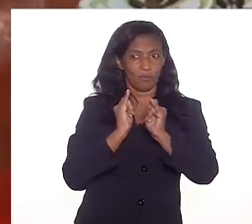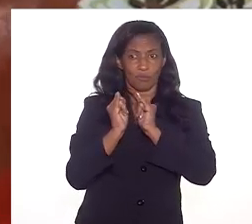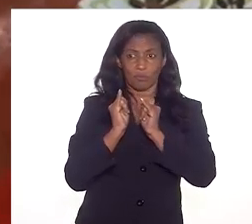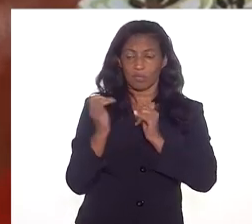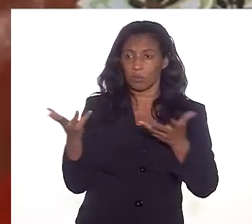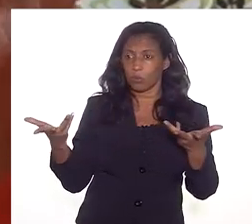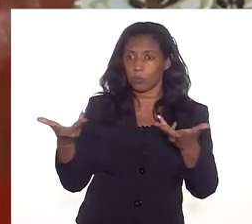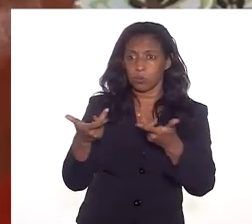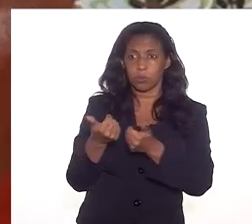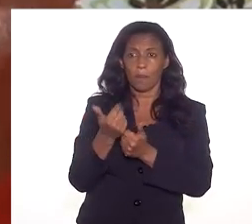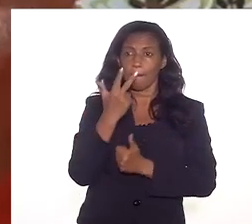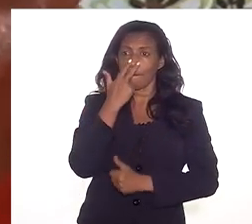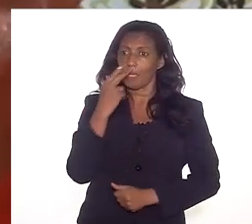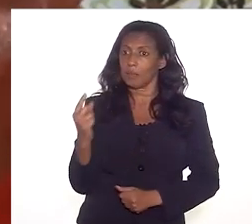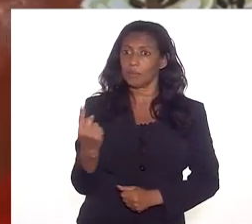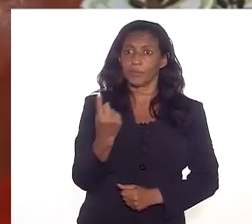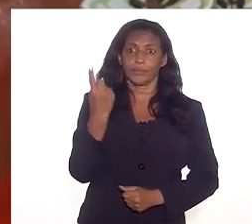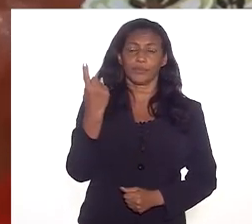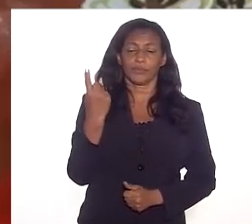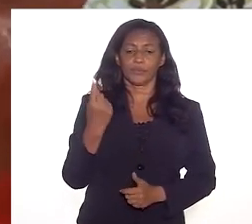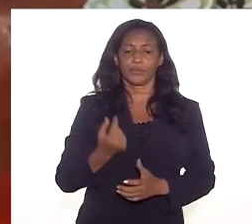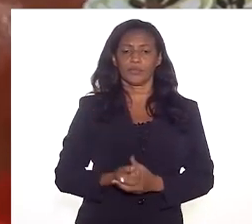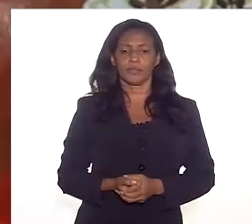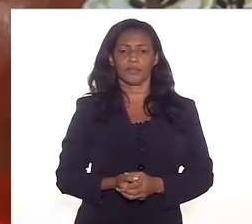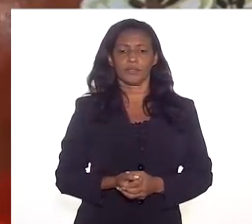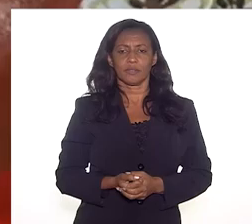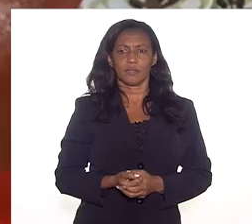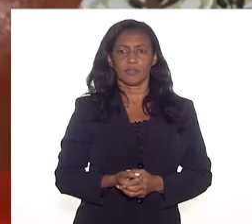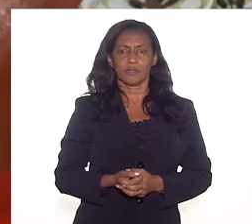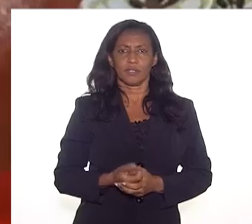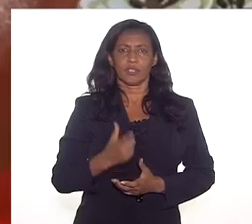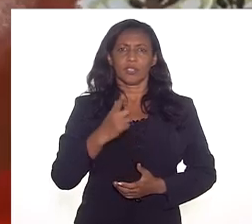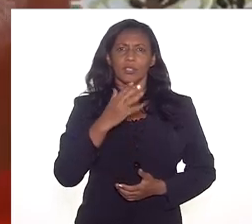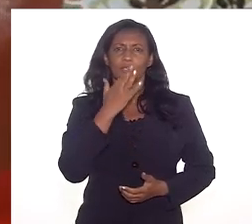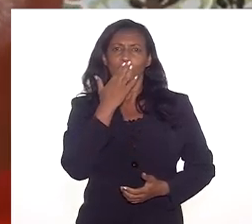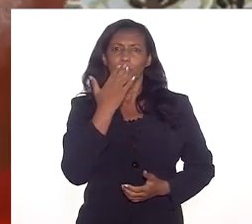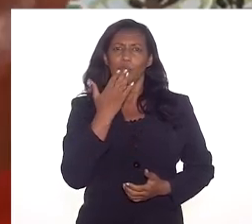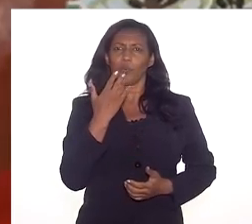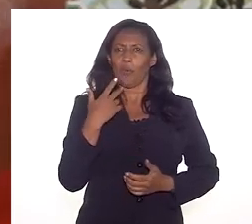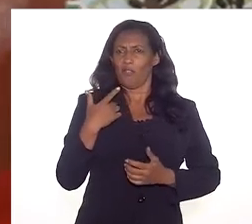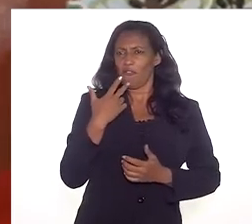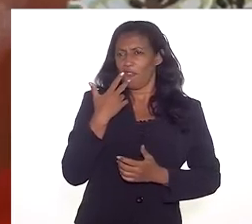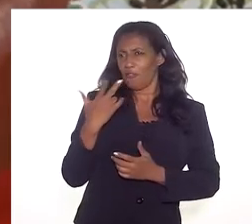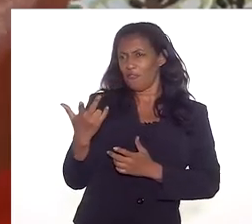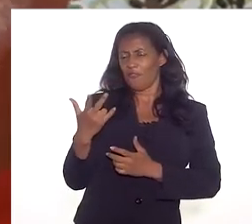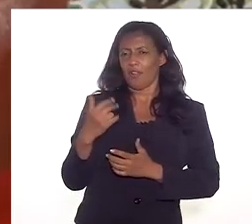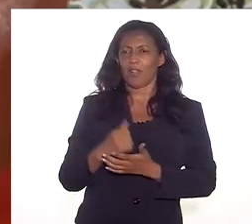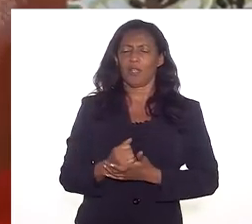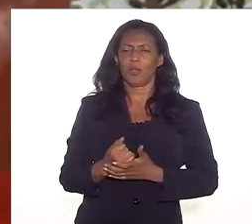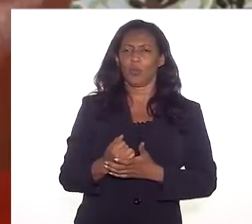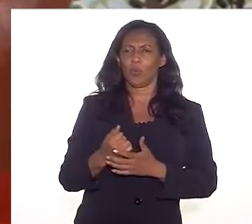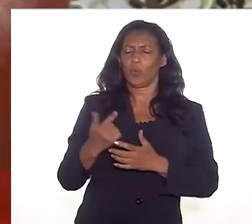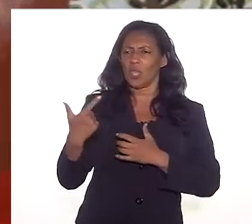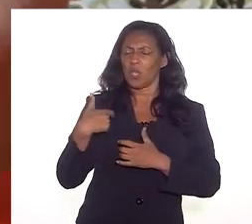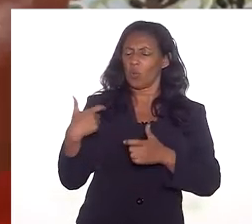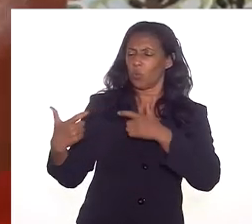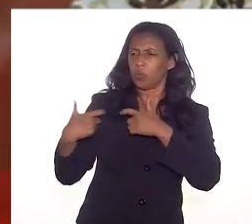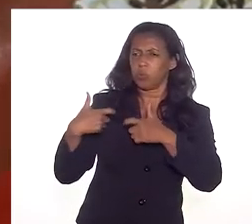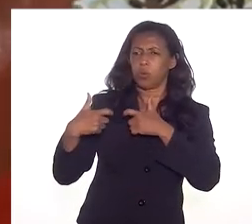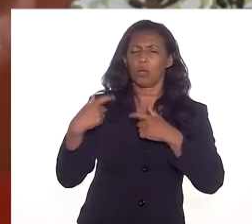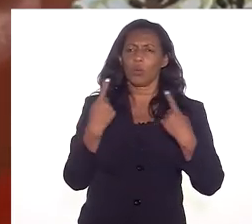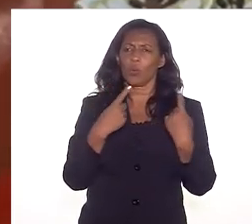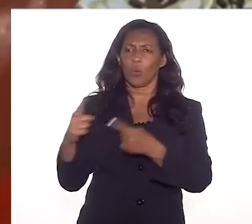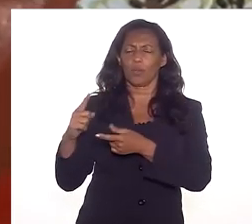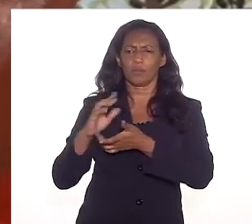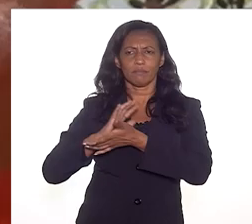assim, riquíssima e praticamente única. Eu fico falando para as pessoas, se luta contra o racismo de